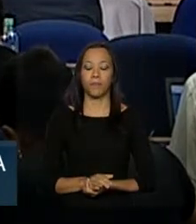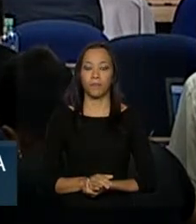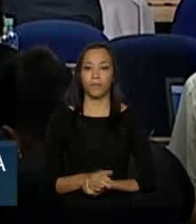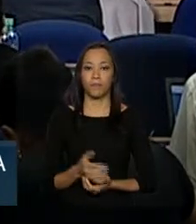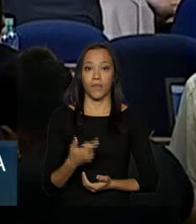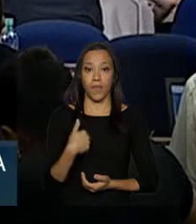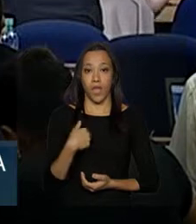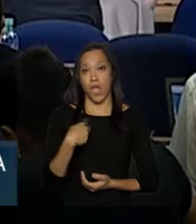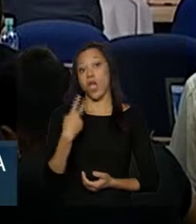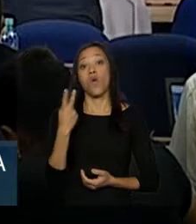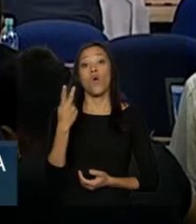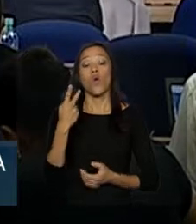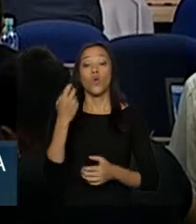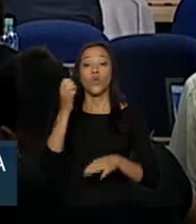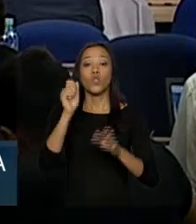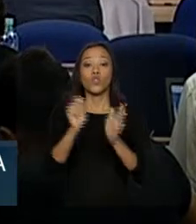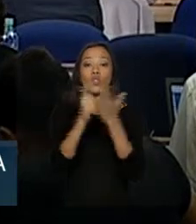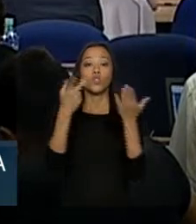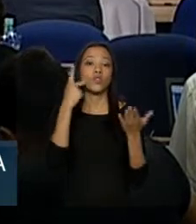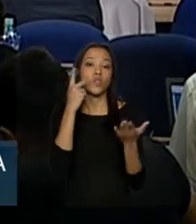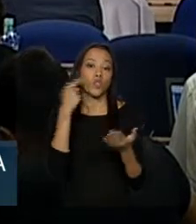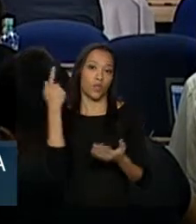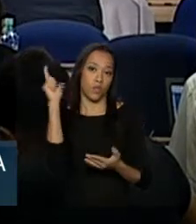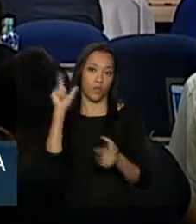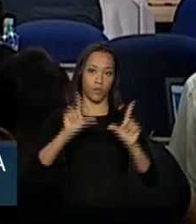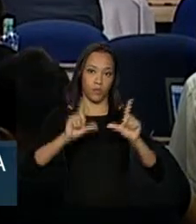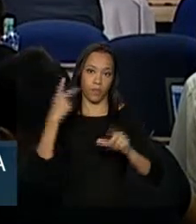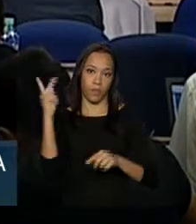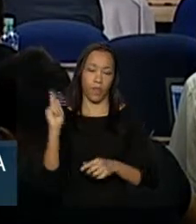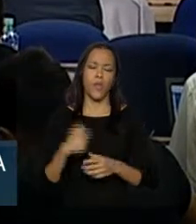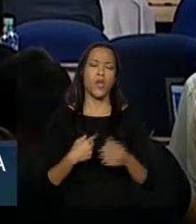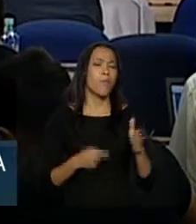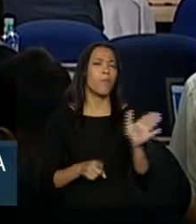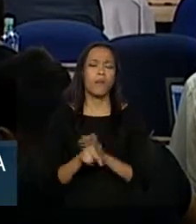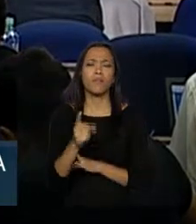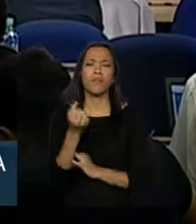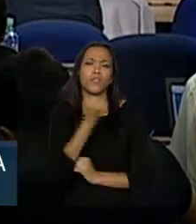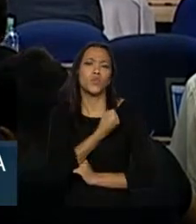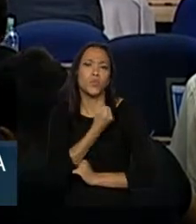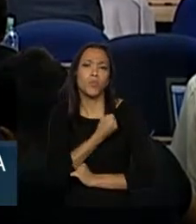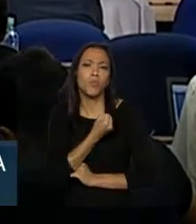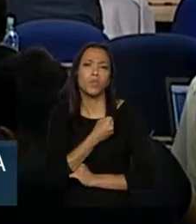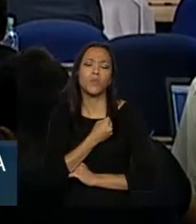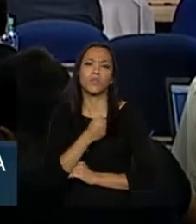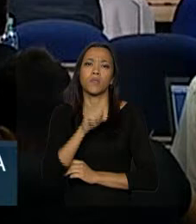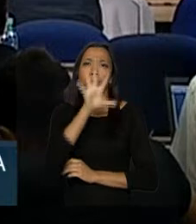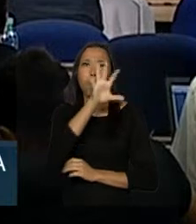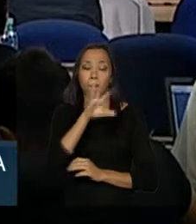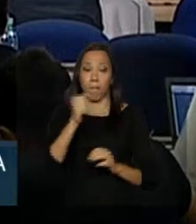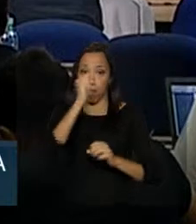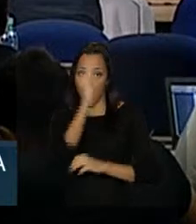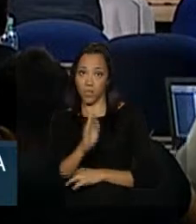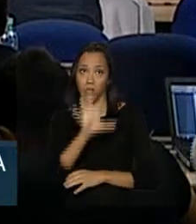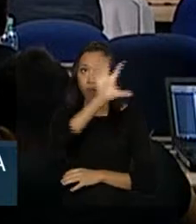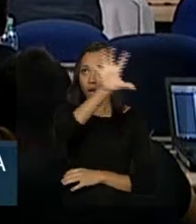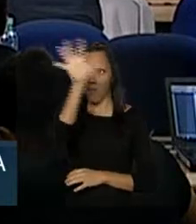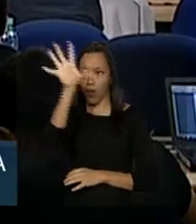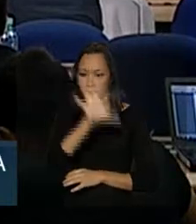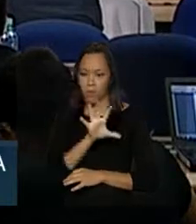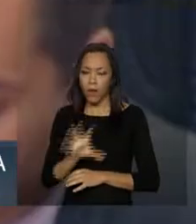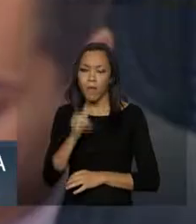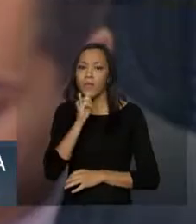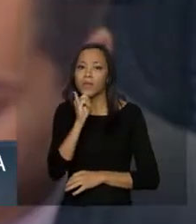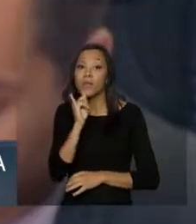do Ceará. Eu queria que o senhor pudesse falar de números mais regionais, específicos, sobre a cobertura